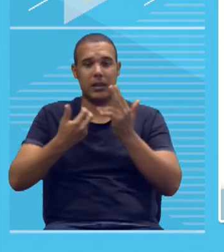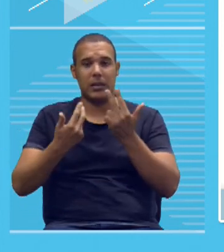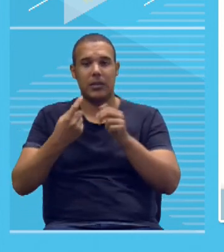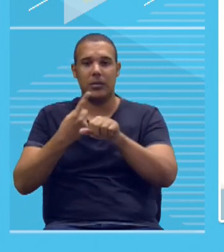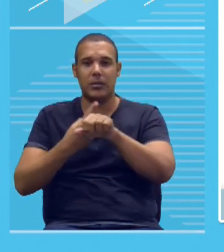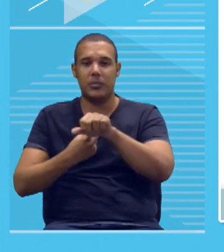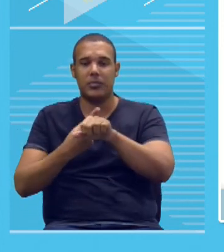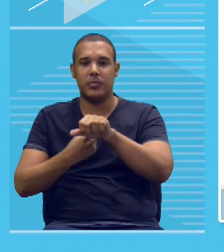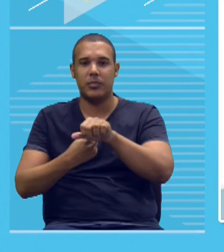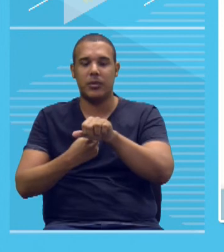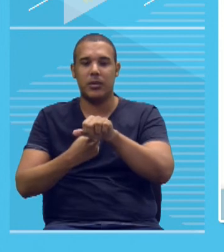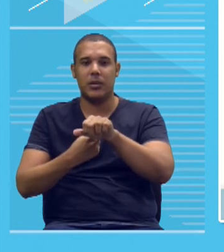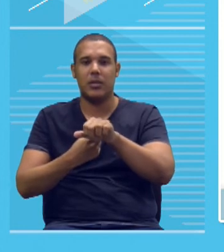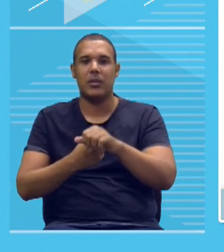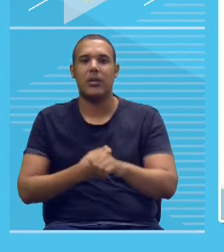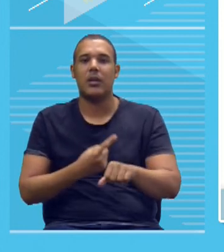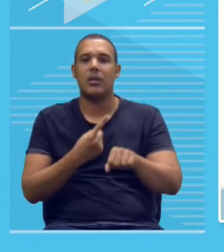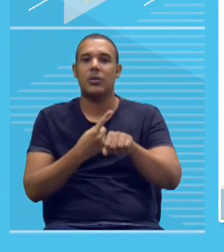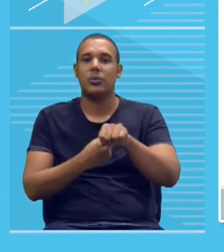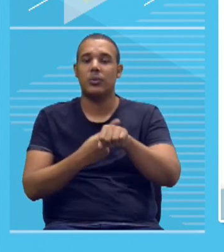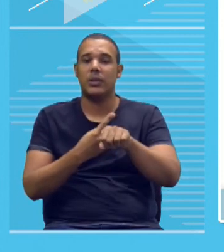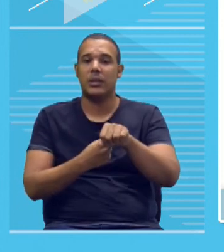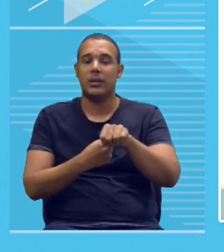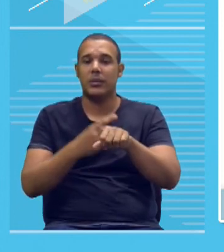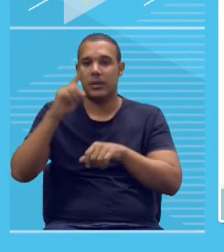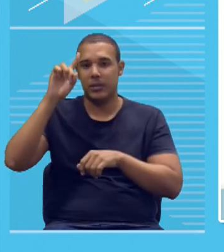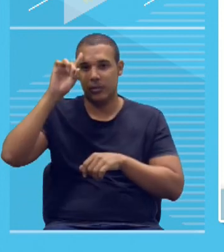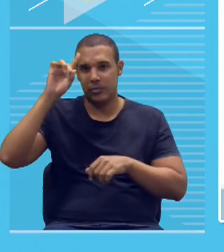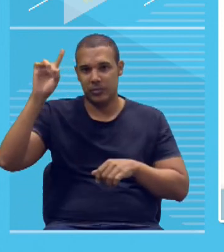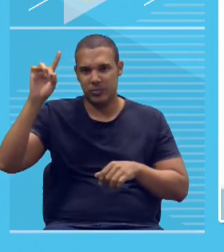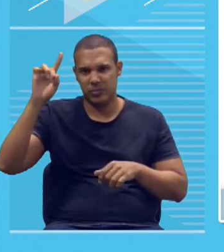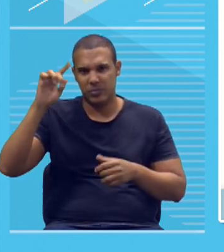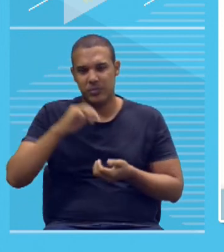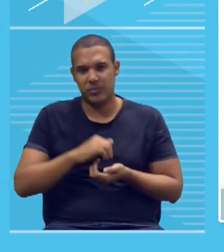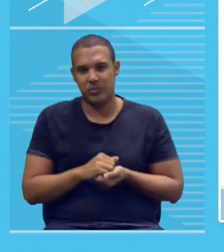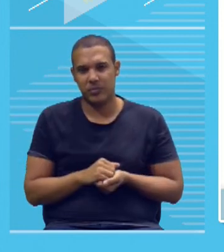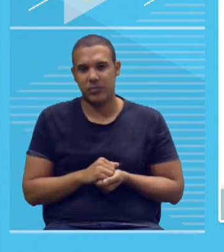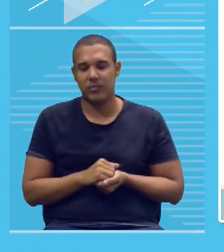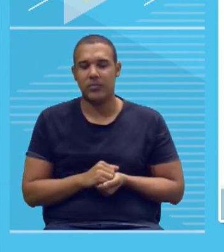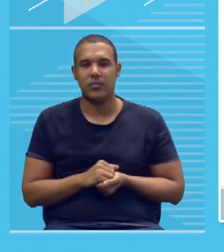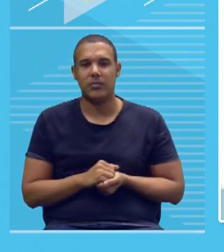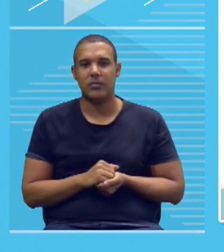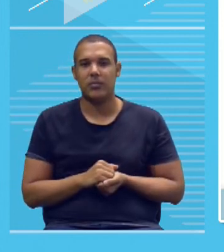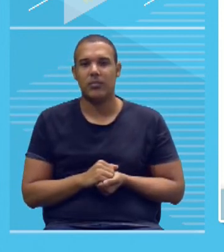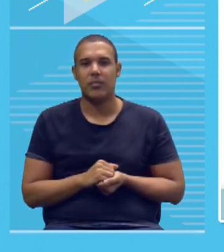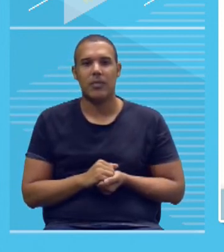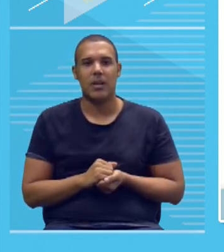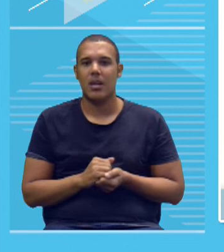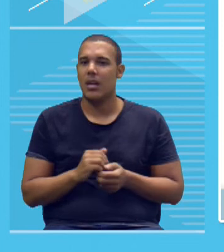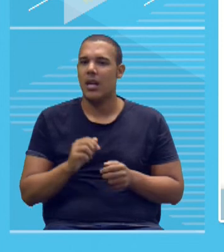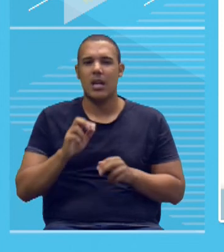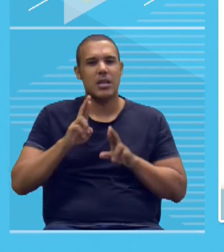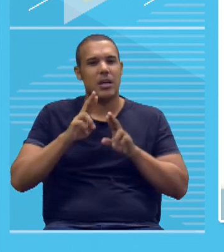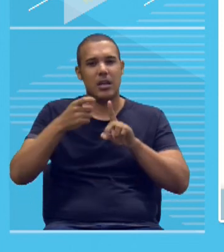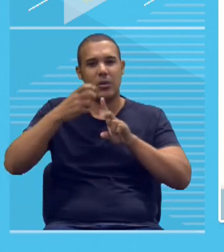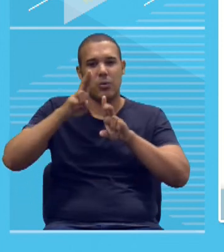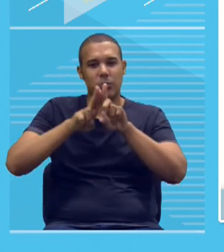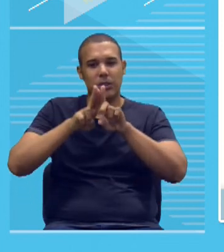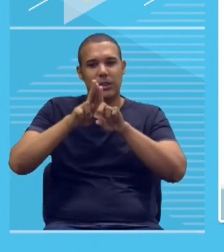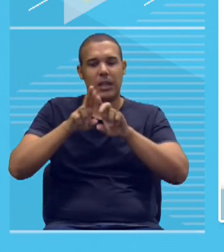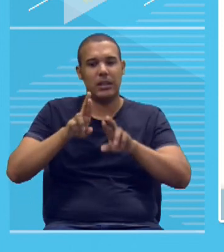e o meu tempo que está na unidade Dias Professor Eles não estão na mesma unidade